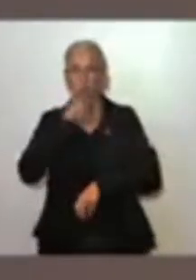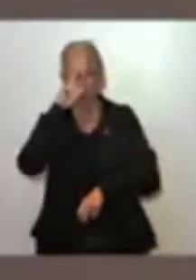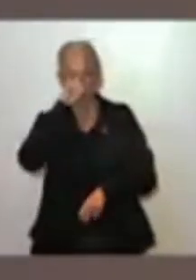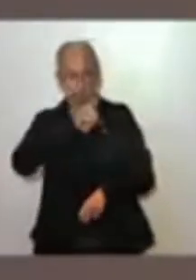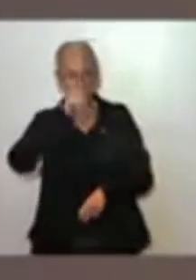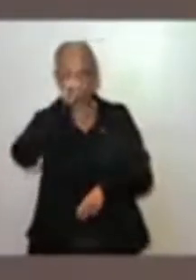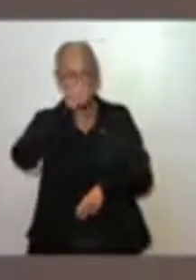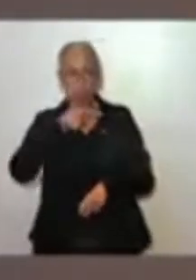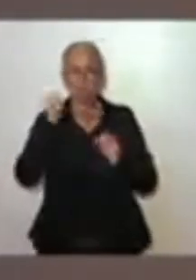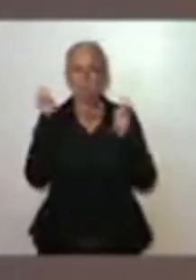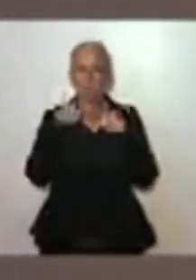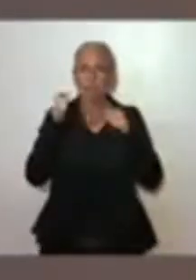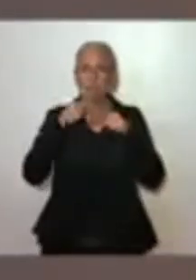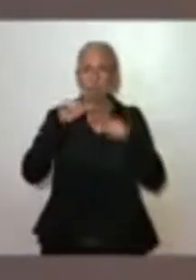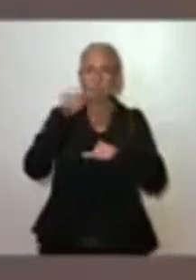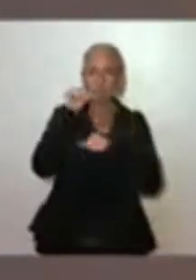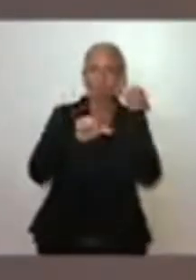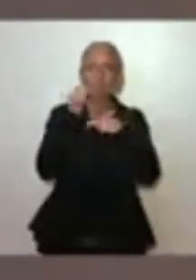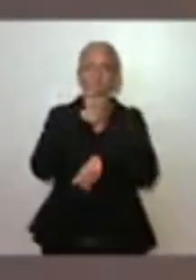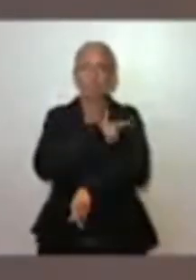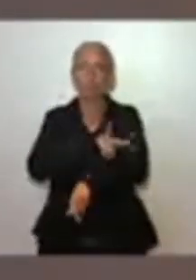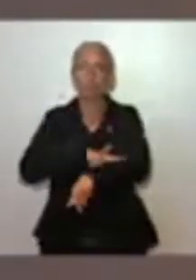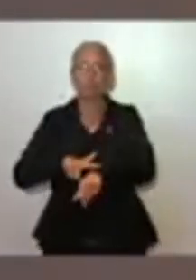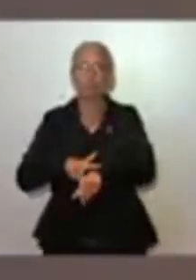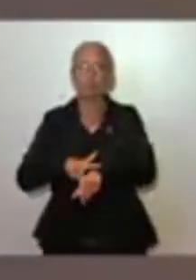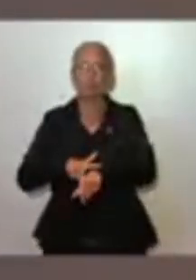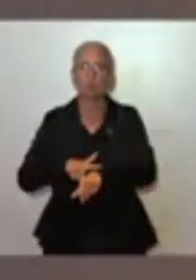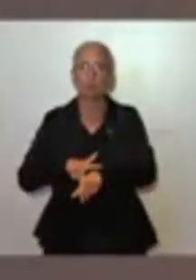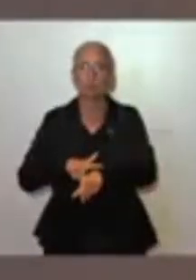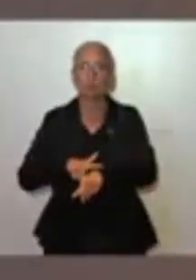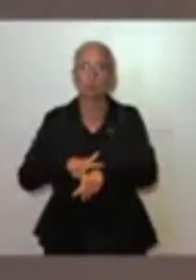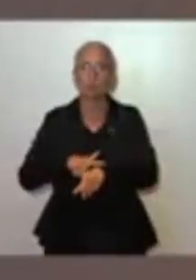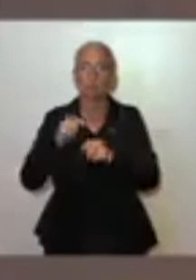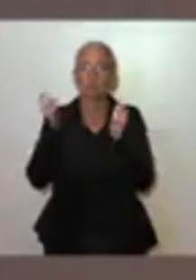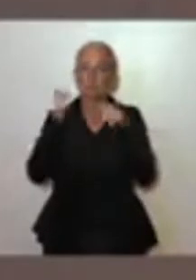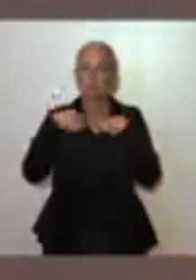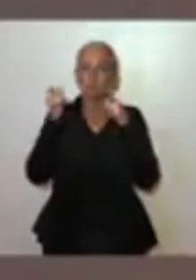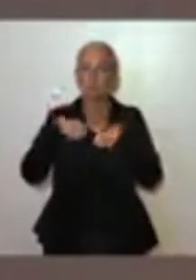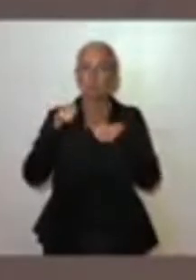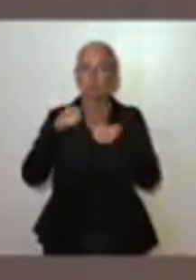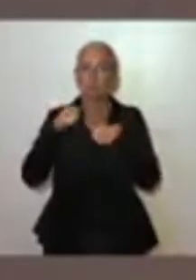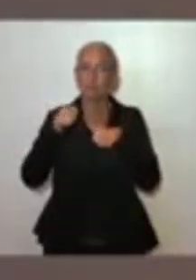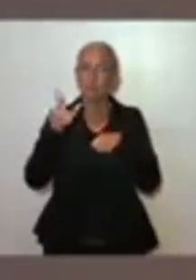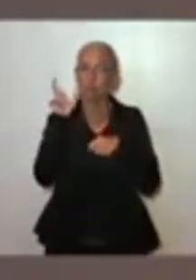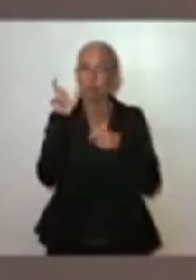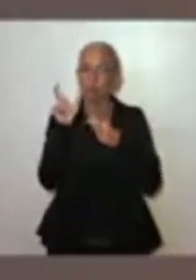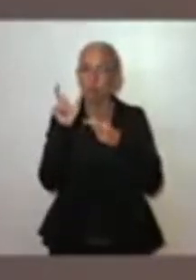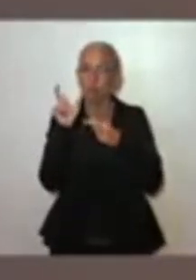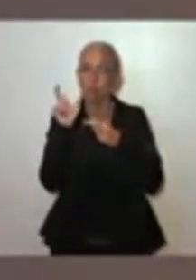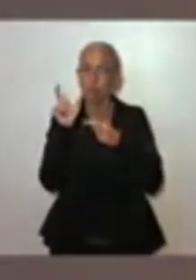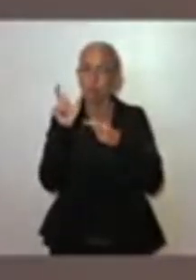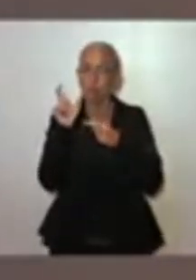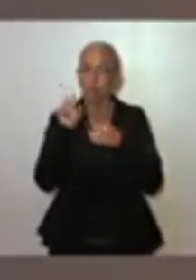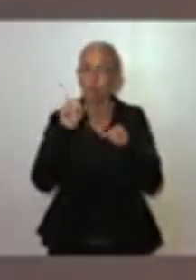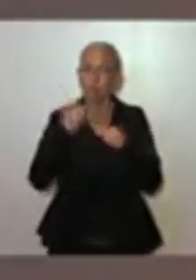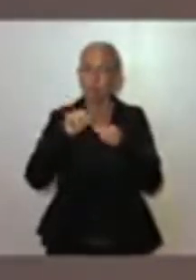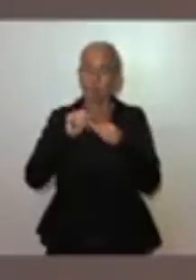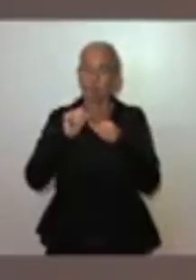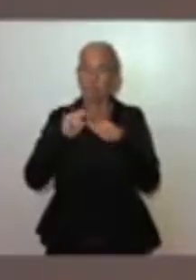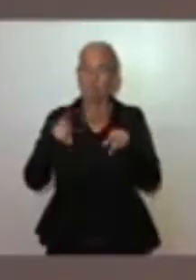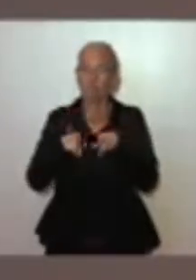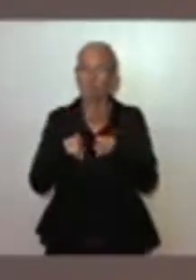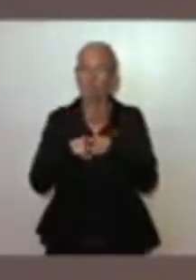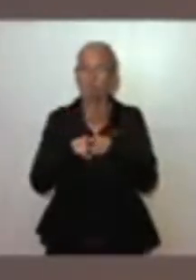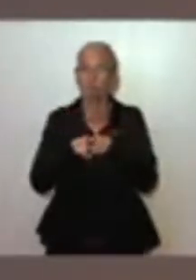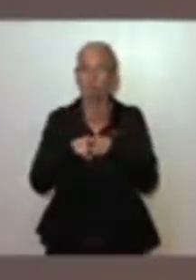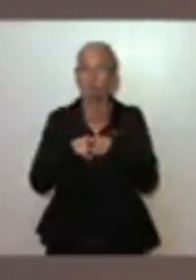precisamos nos reeducar nessa matéria do vocabulário as atitudes mas eu queria